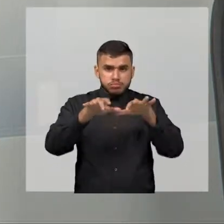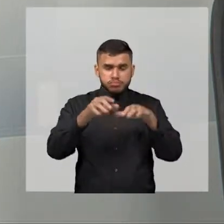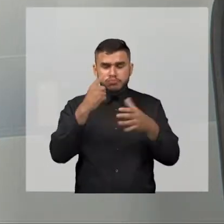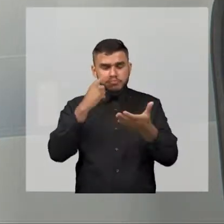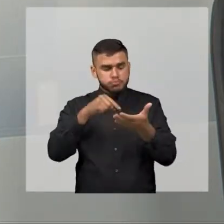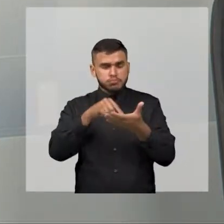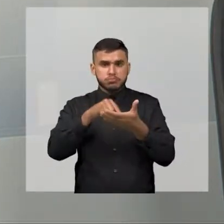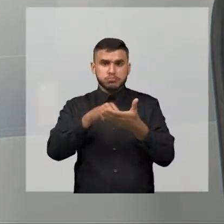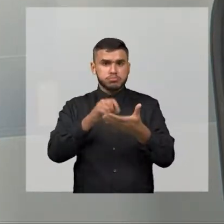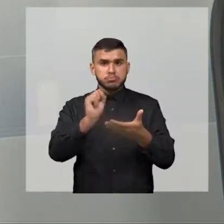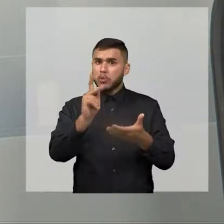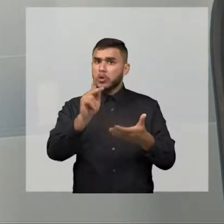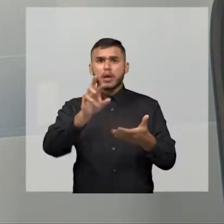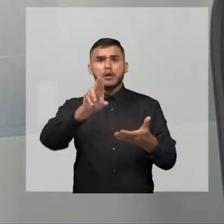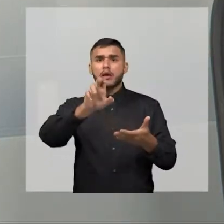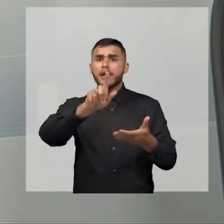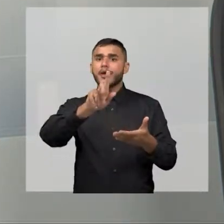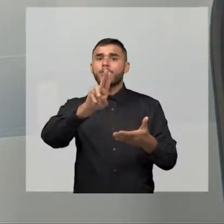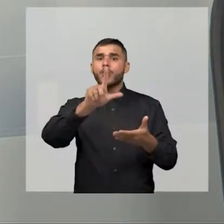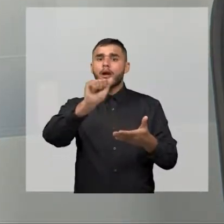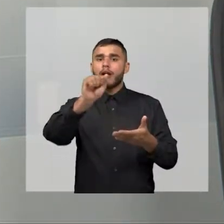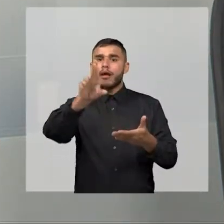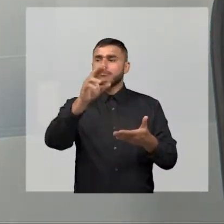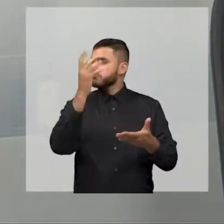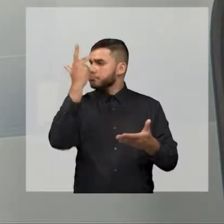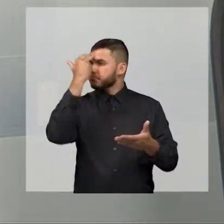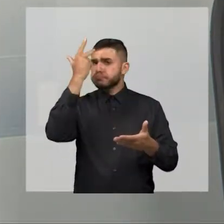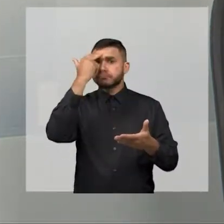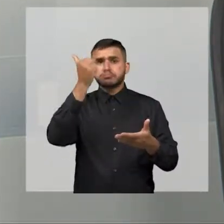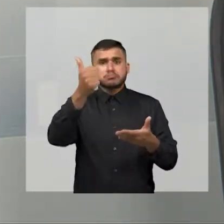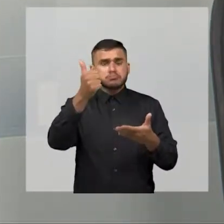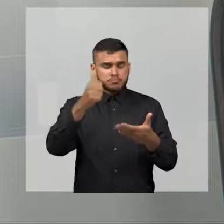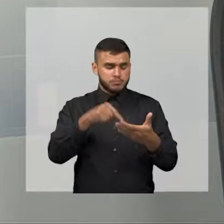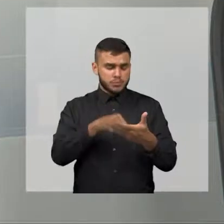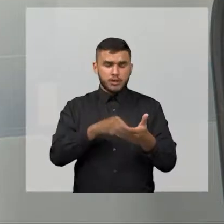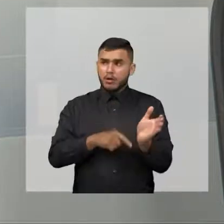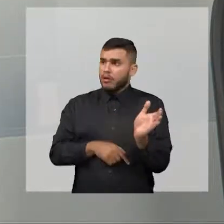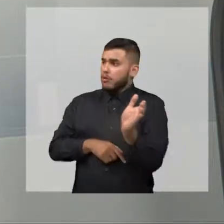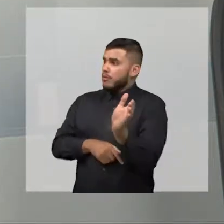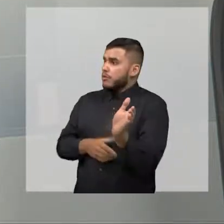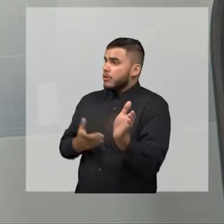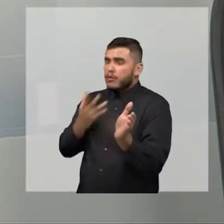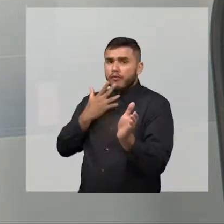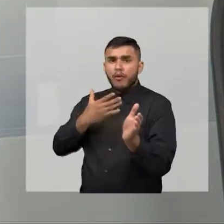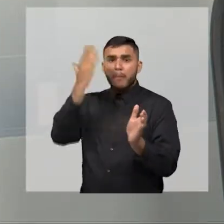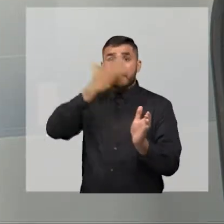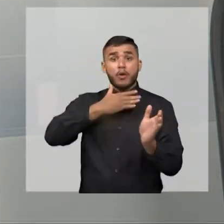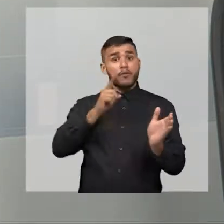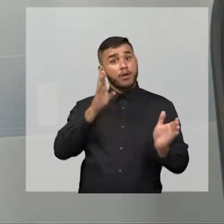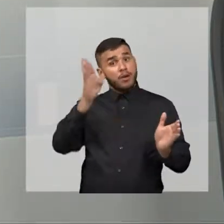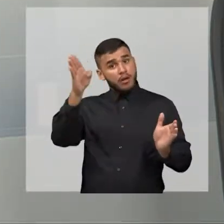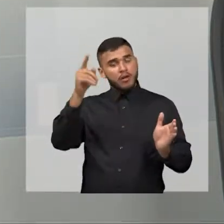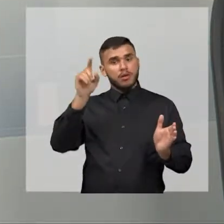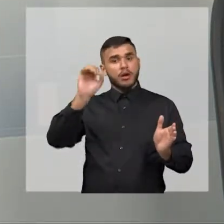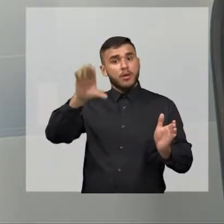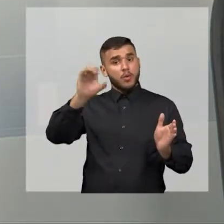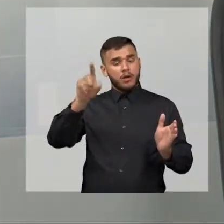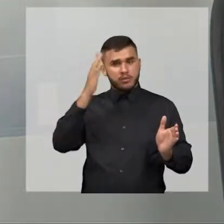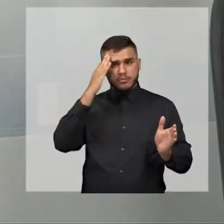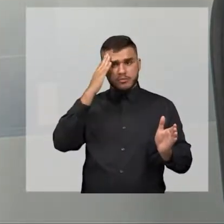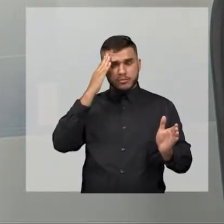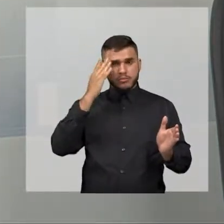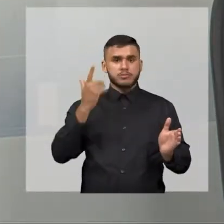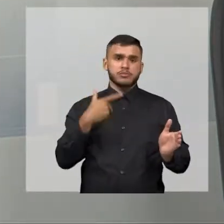né, na consulta? Situação regular. Só que quando eu argumentei isso junto ao tribunal aqui de Calcaia, ao